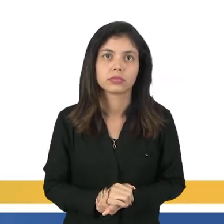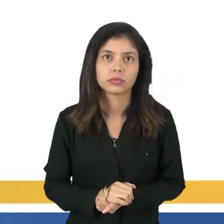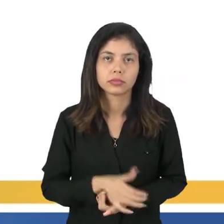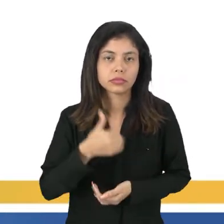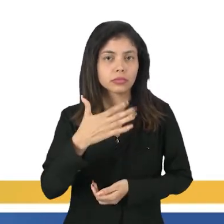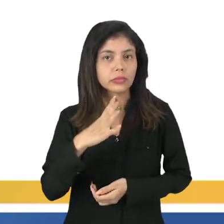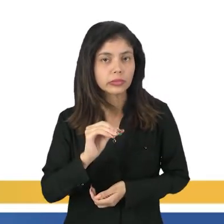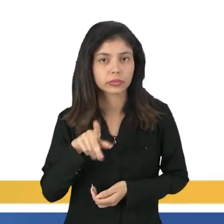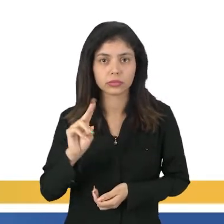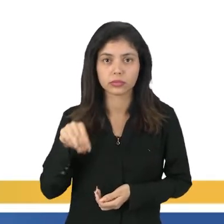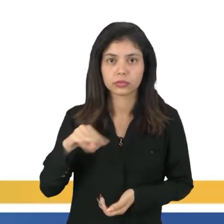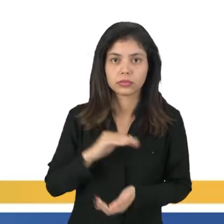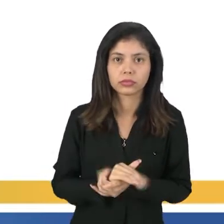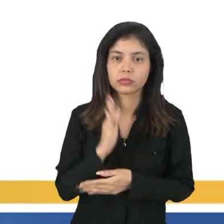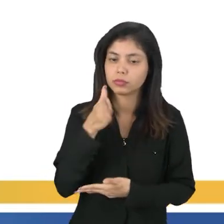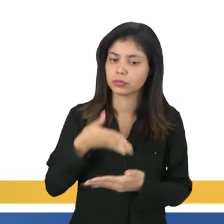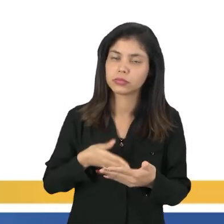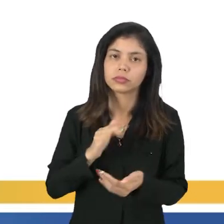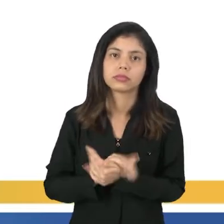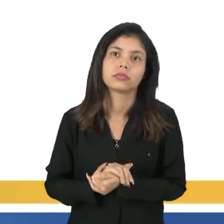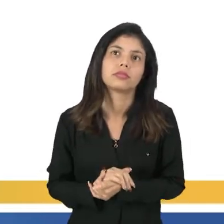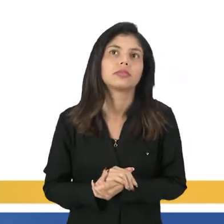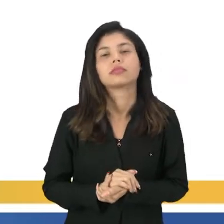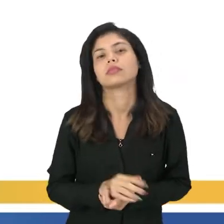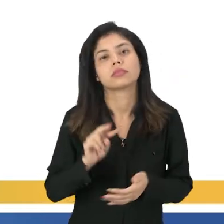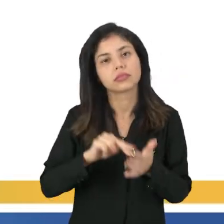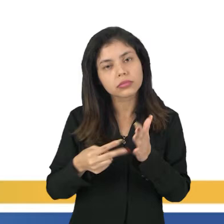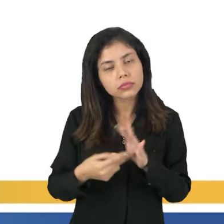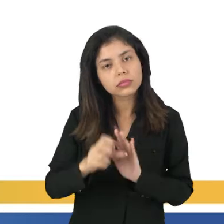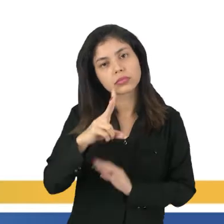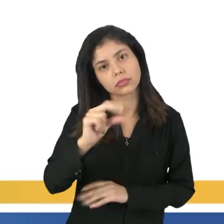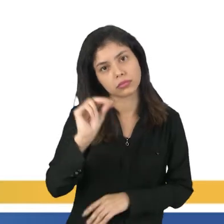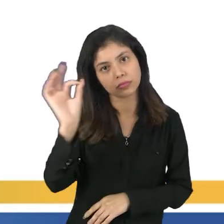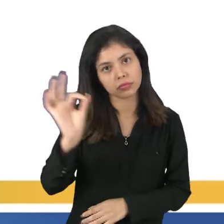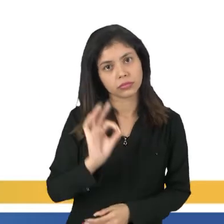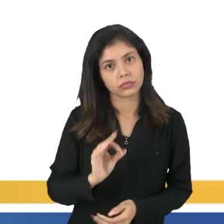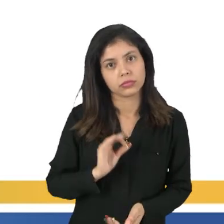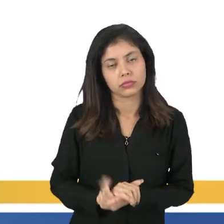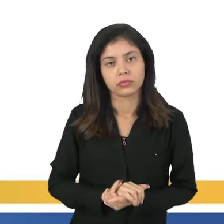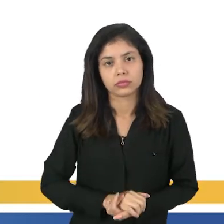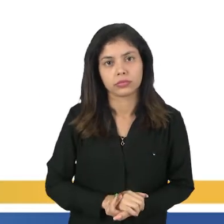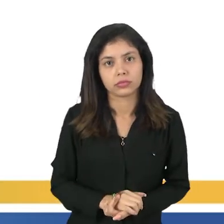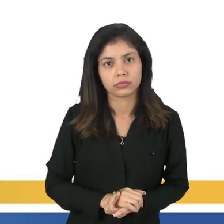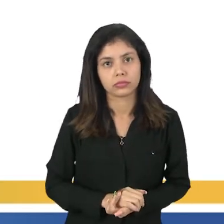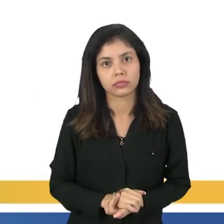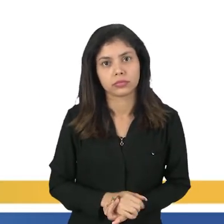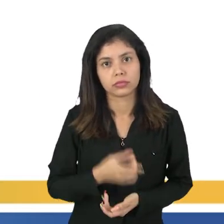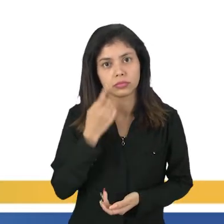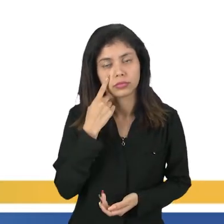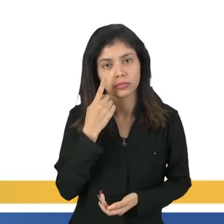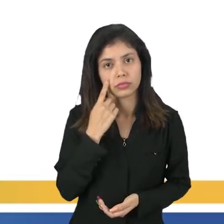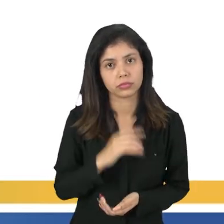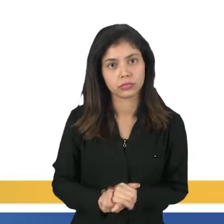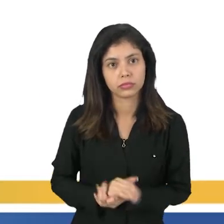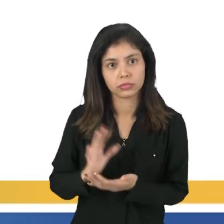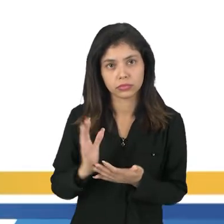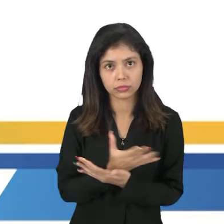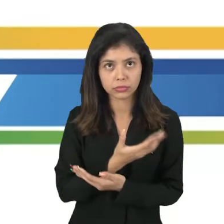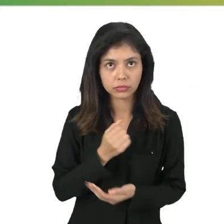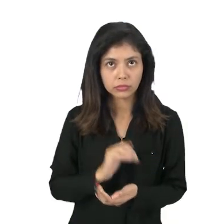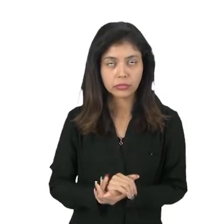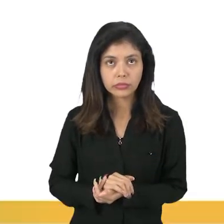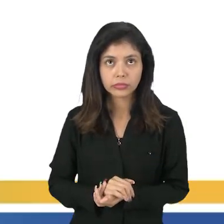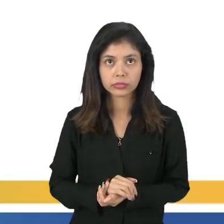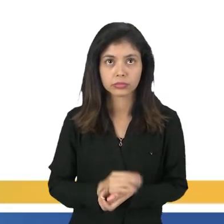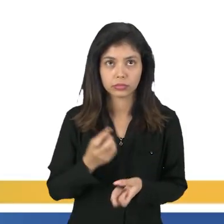de 10 km, ela andou a metade. E a metade significa 50%. Ok? Preste atenção que a gente está pegando já